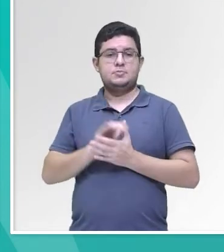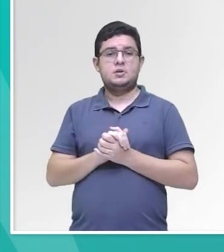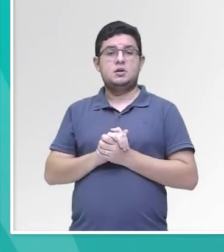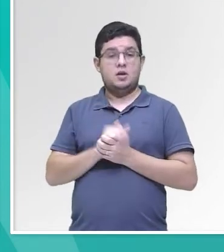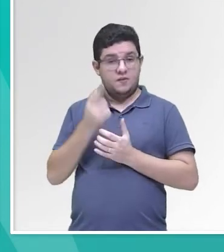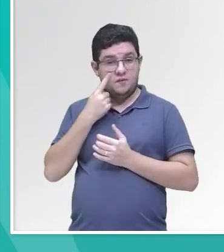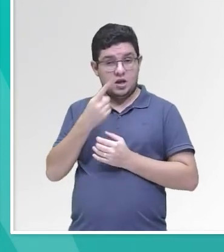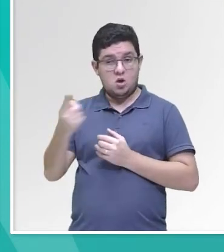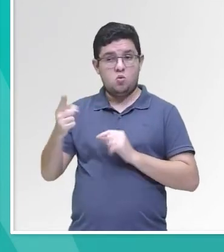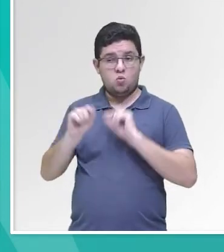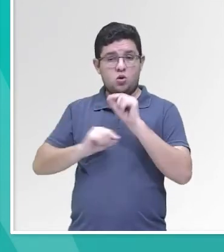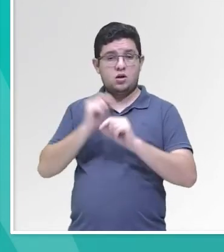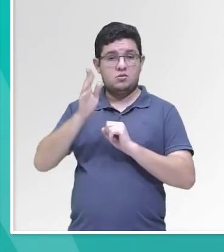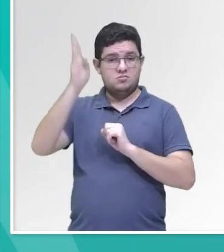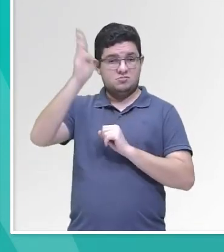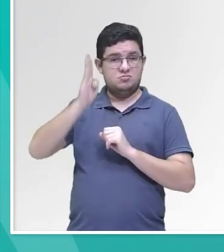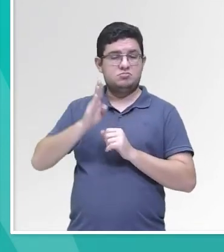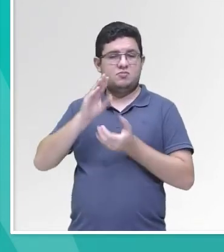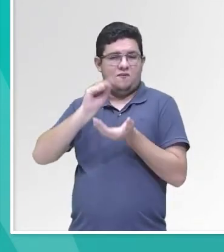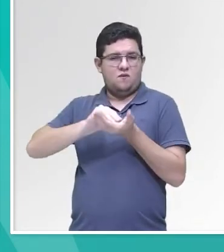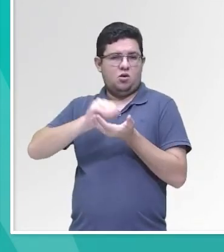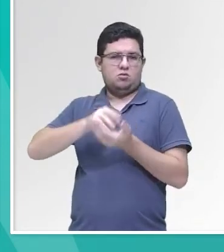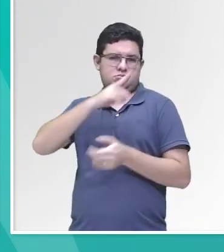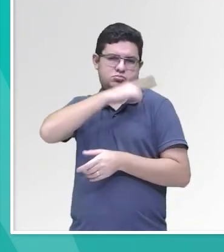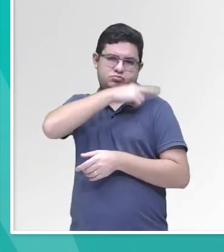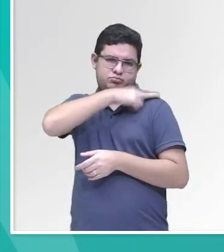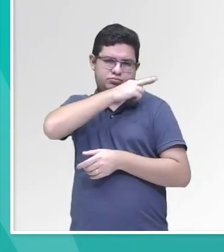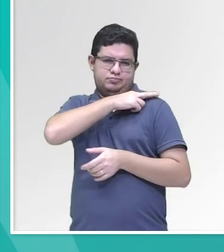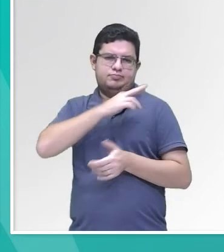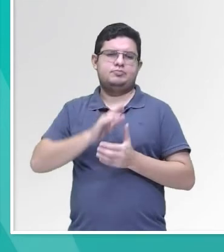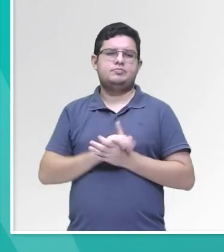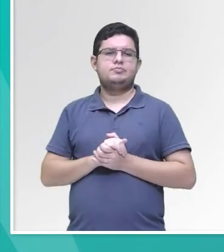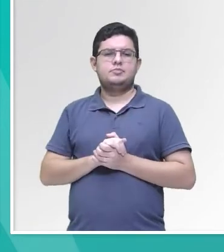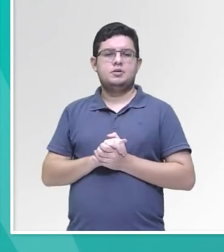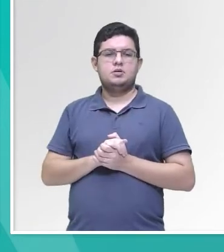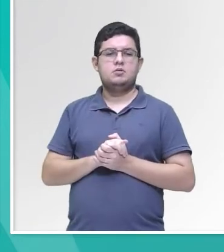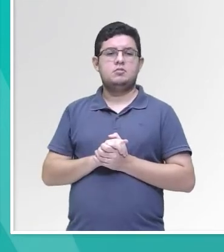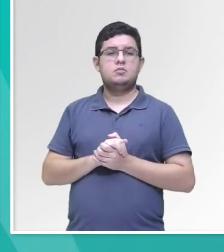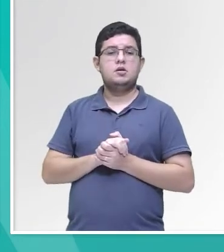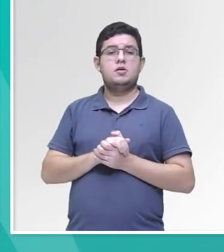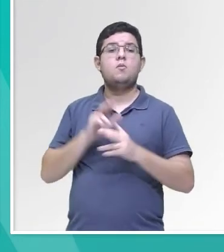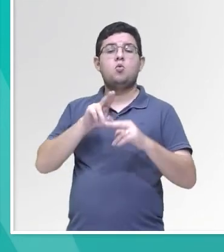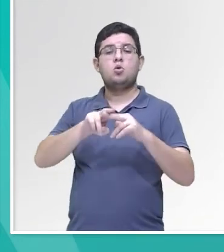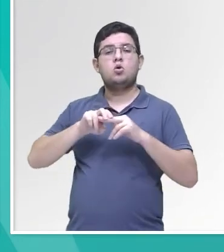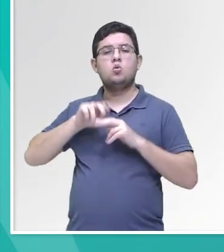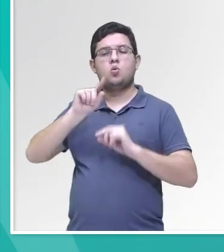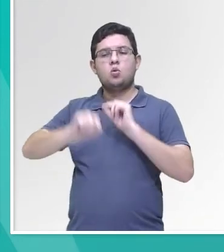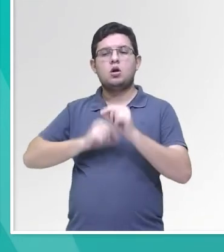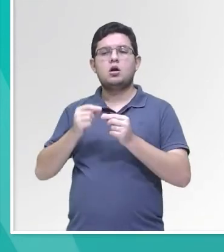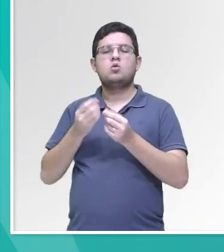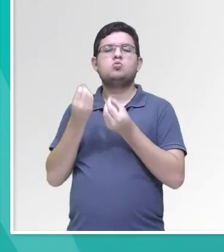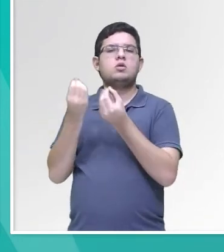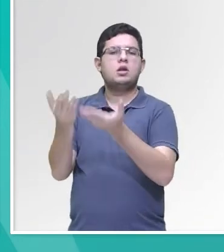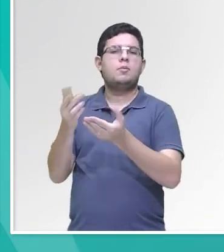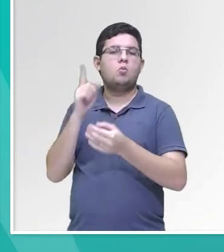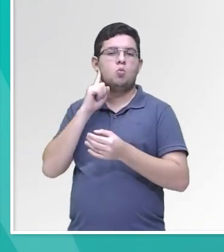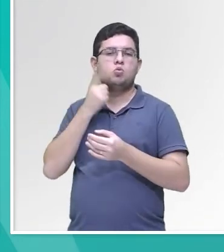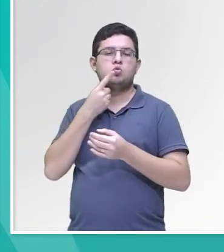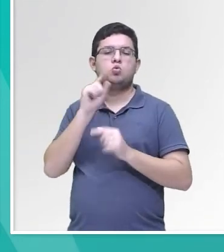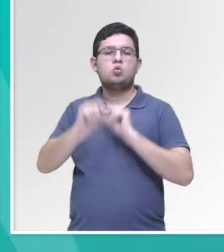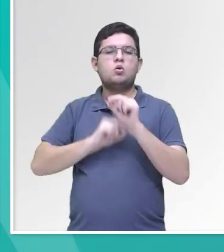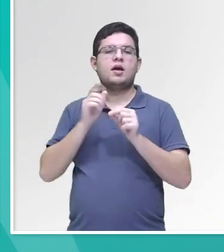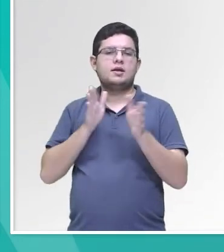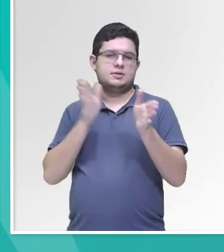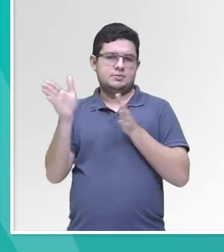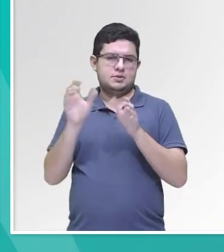papel enquanto agente fornecedor de direitos mínimos, uma vez que não proporciona aos surdos o acesso à educação